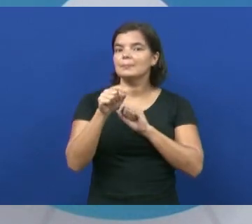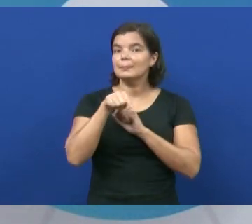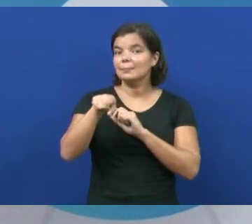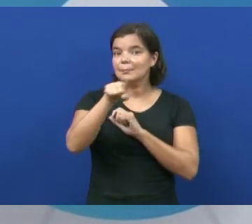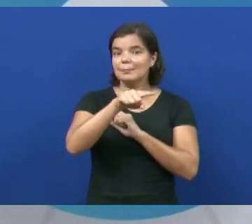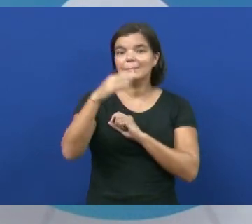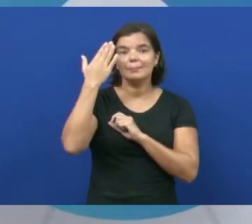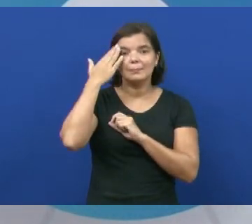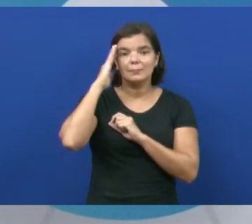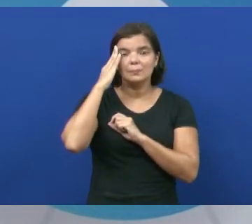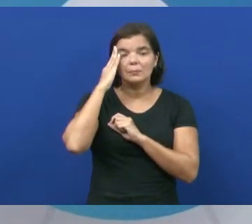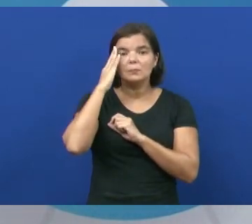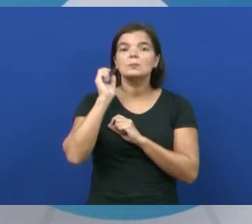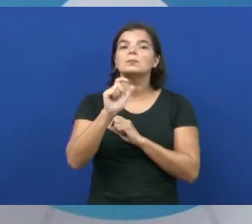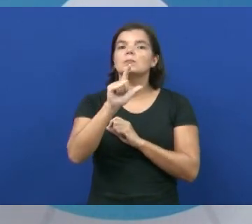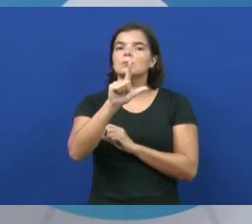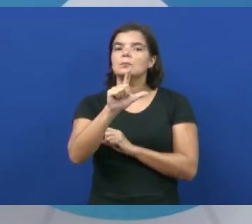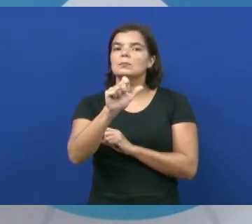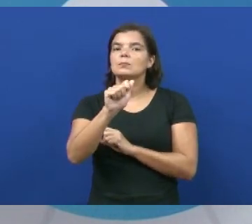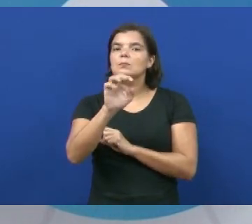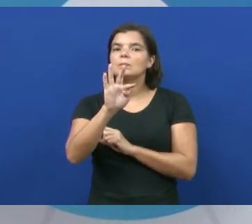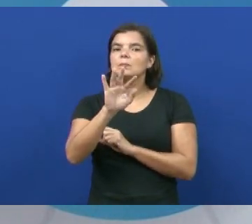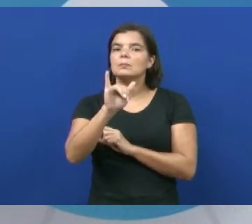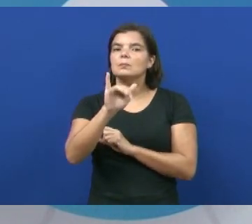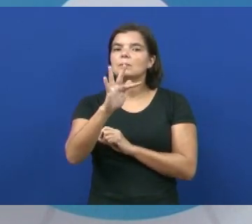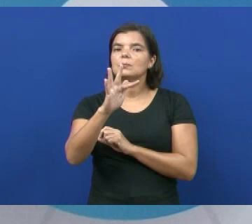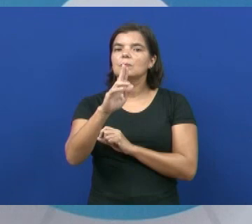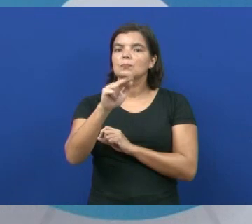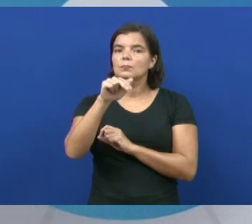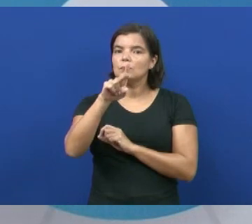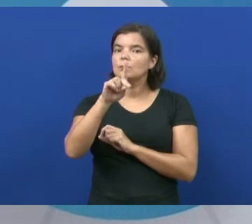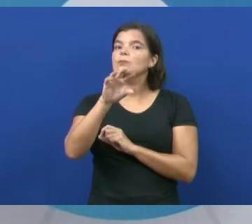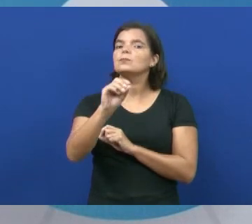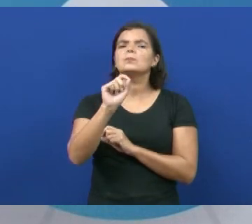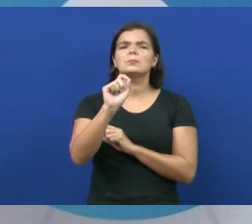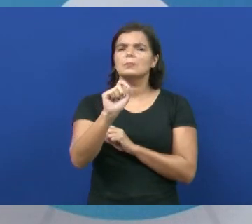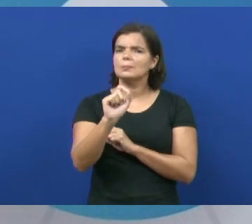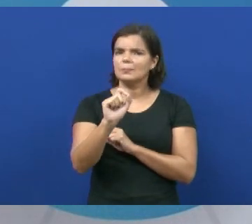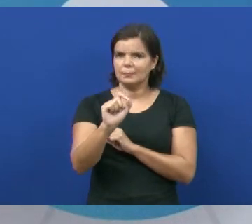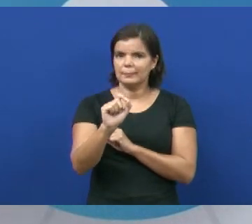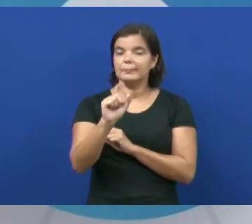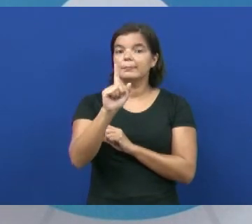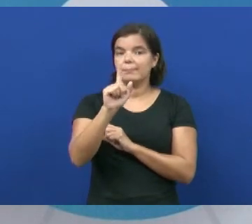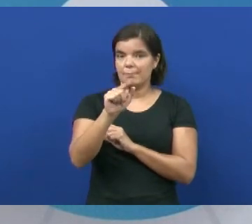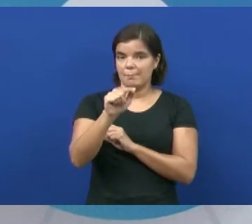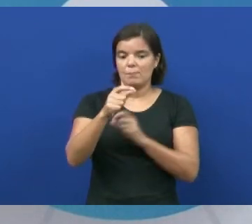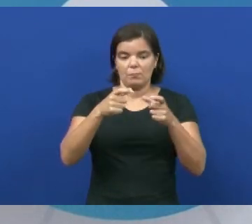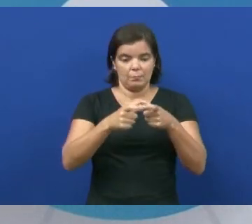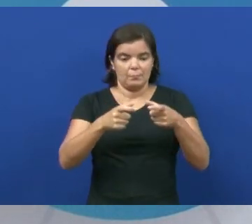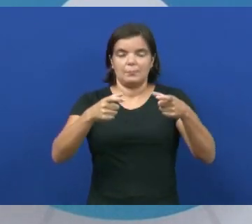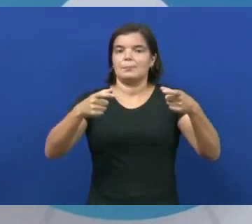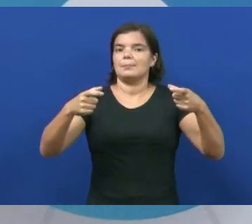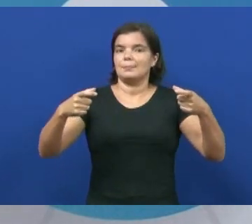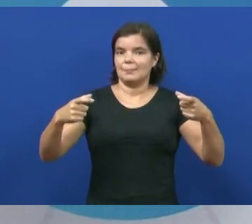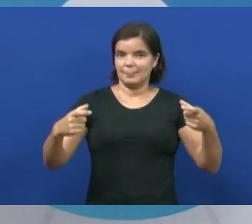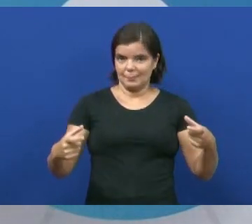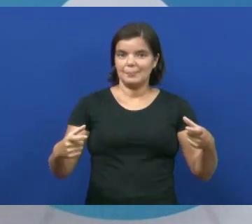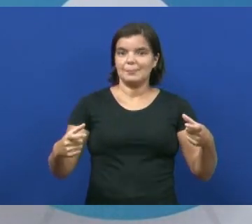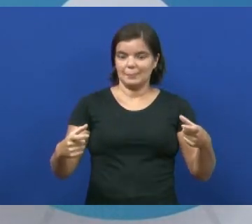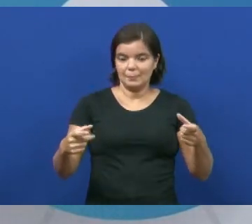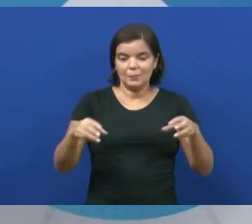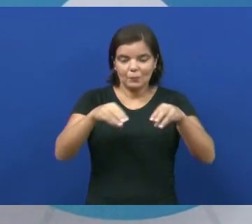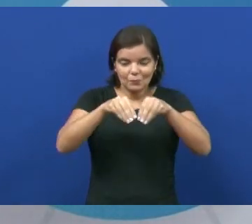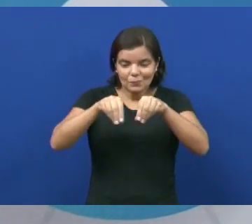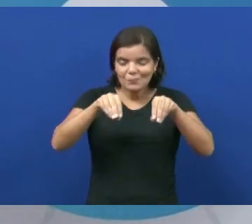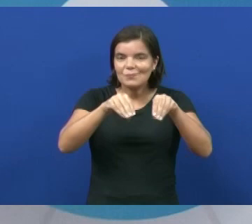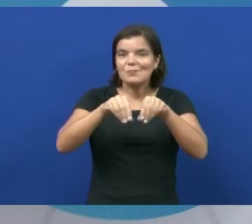vocês entendam o conceito de latifúndio. O que seria, né? Seria o quê? É uma extensão da